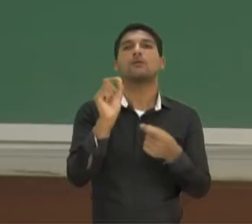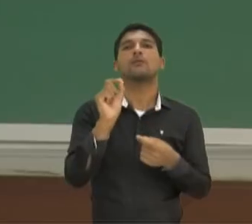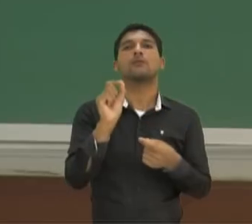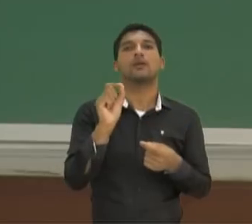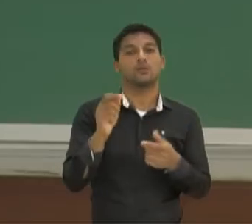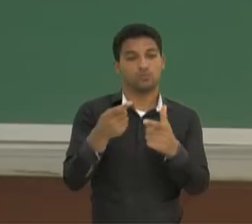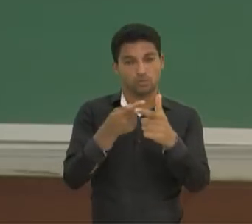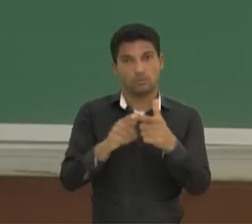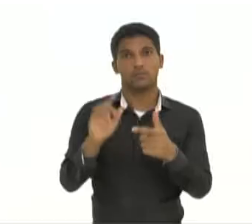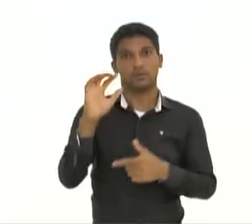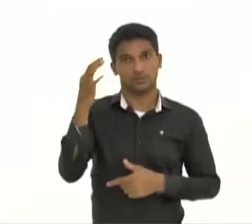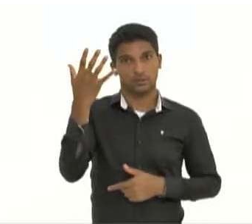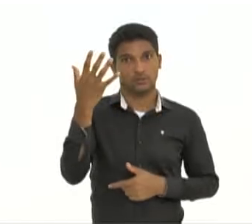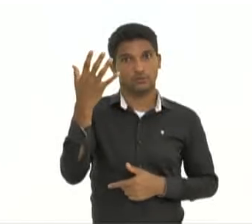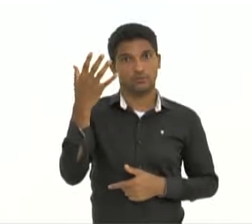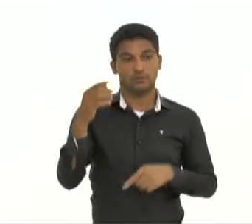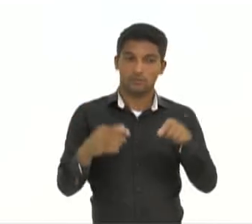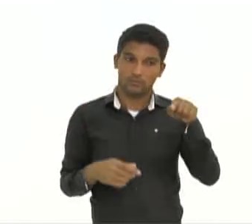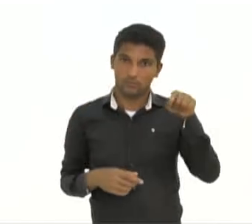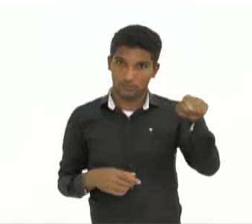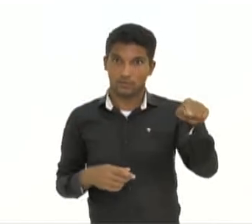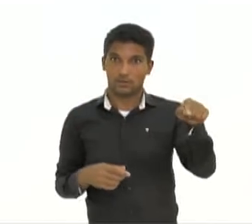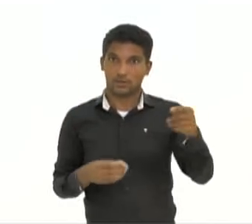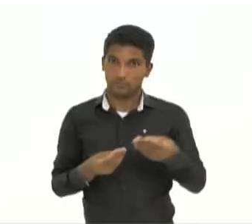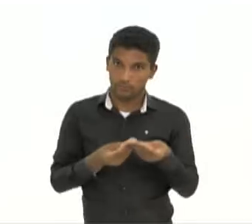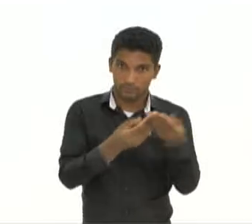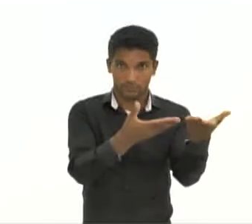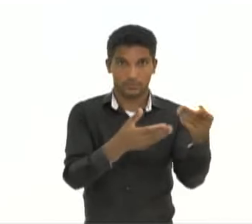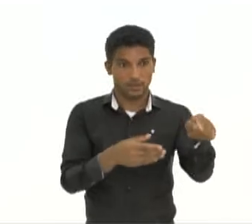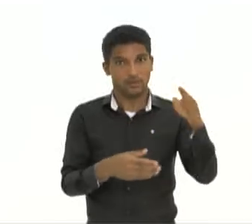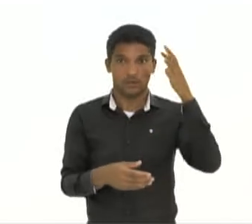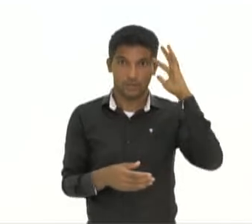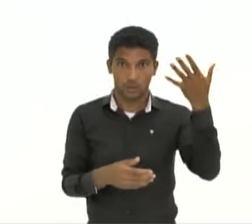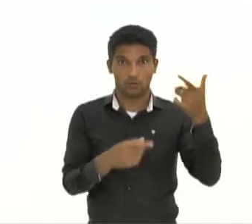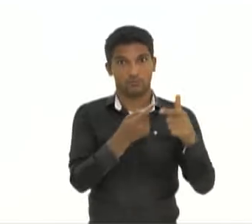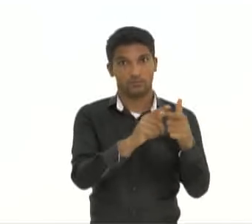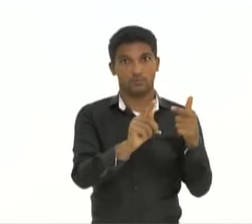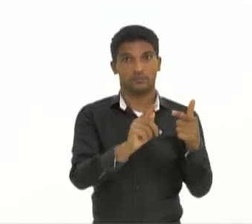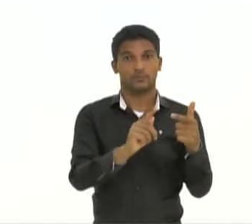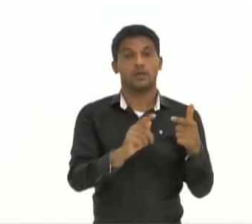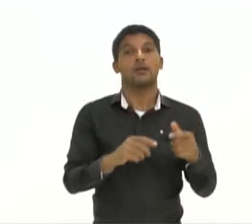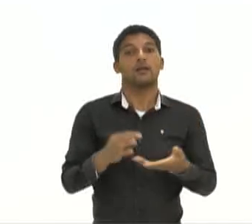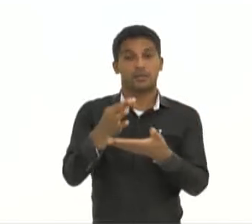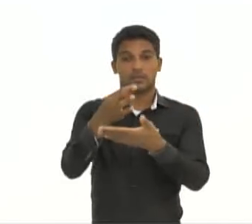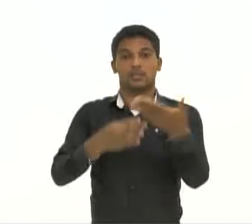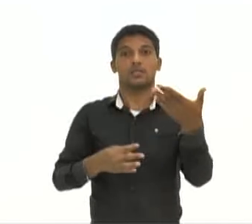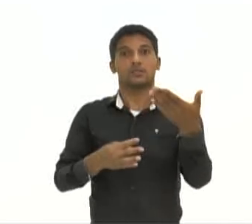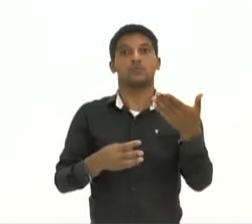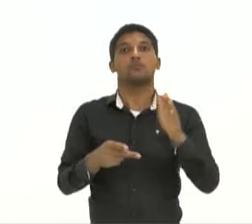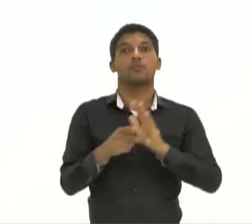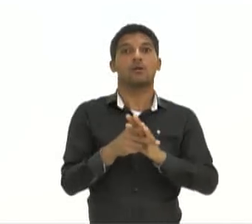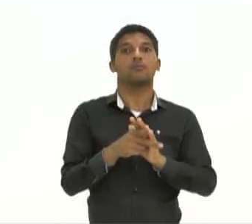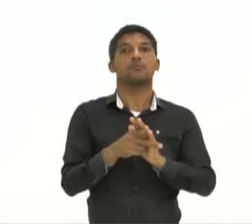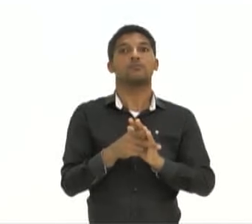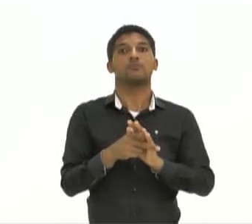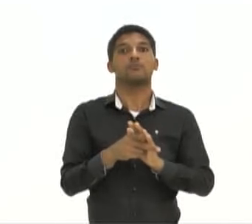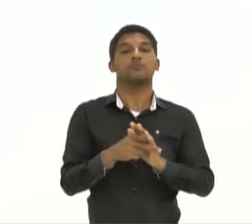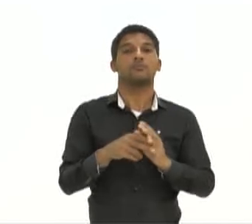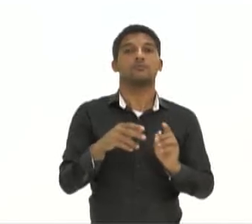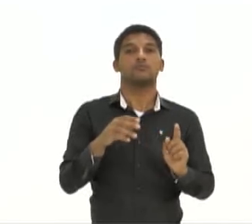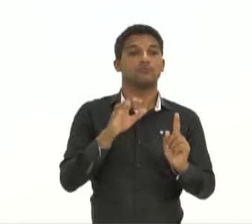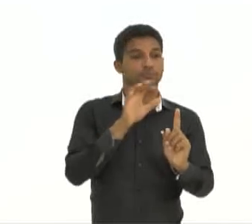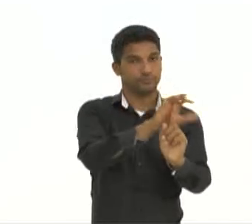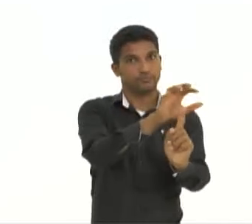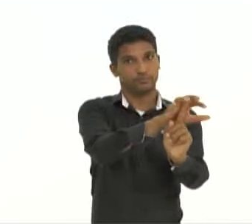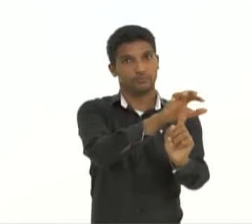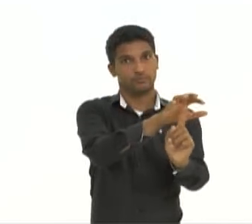problema ocorrido a um destinatário que pode resolvê-lo. É considerado um texto persuasivo, pois o interlocutor tenta